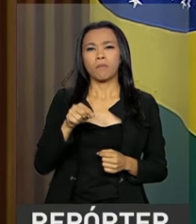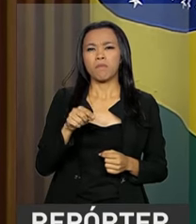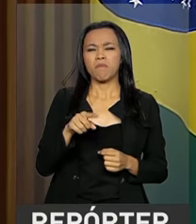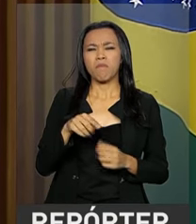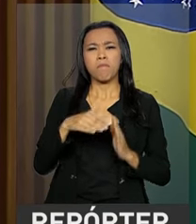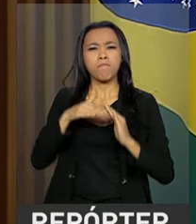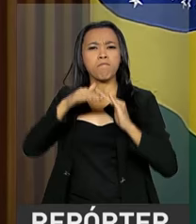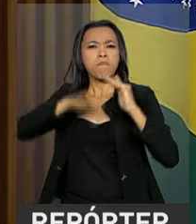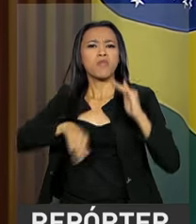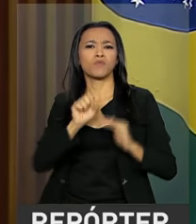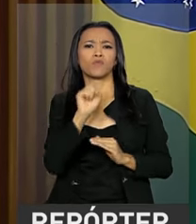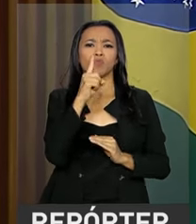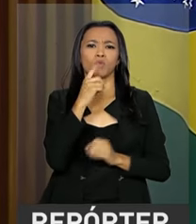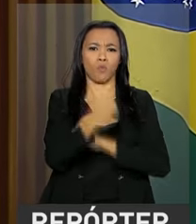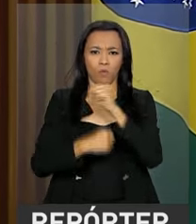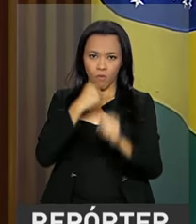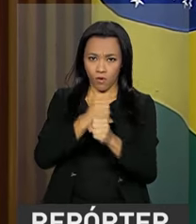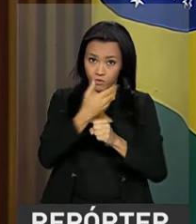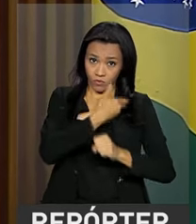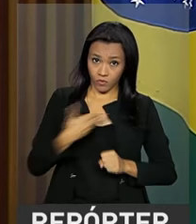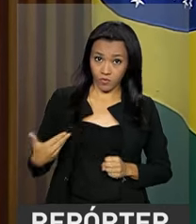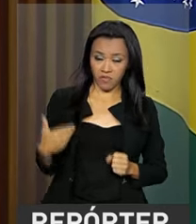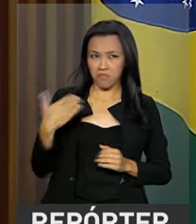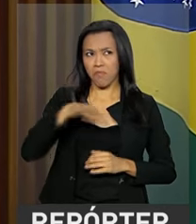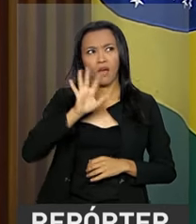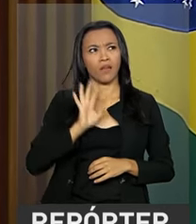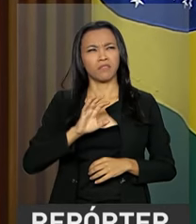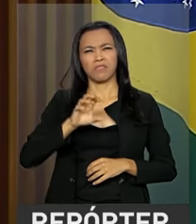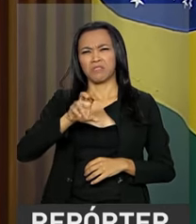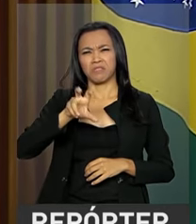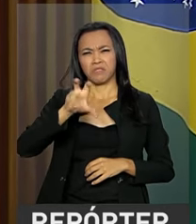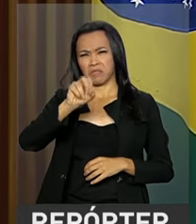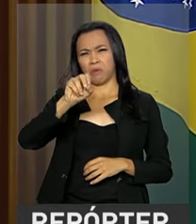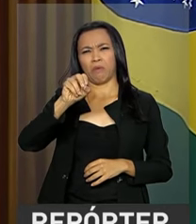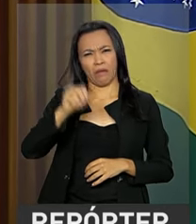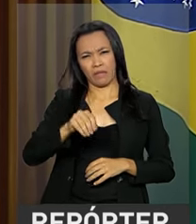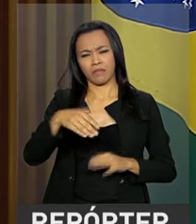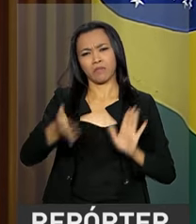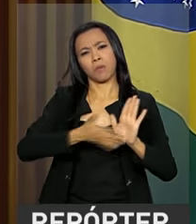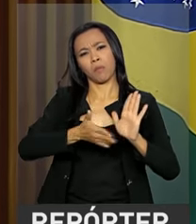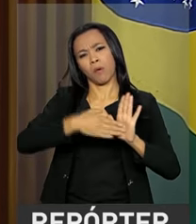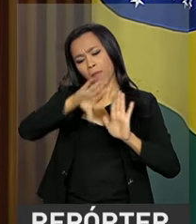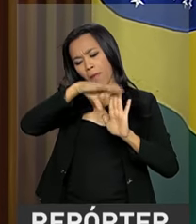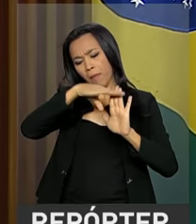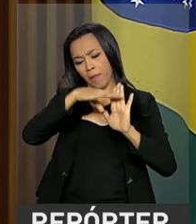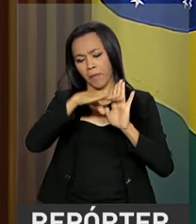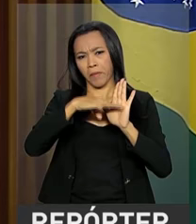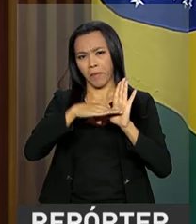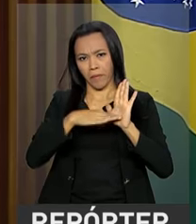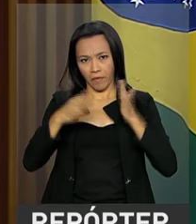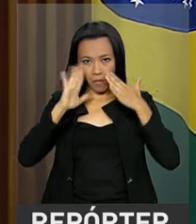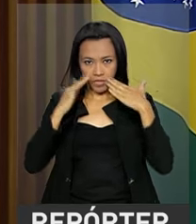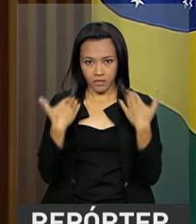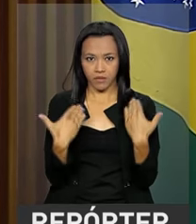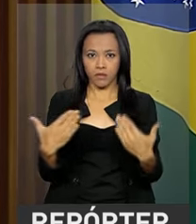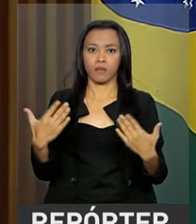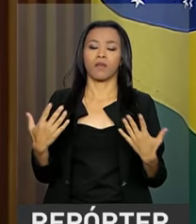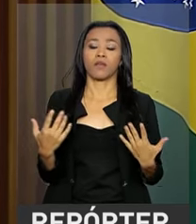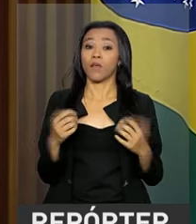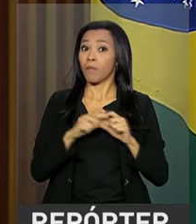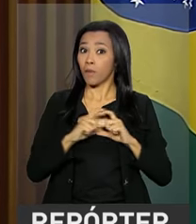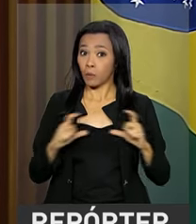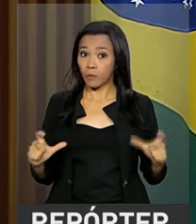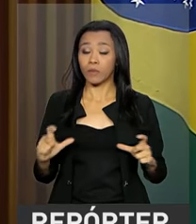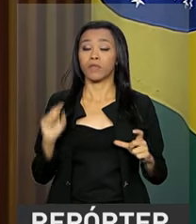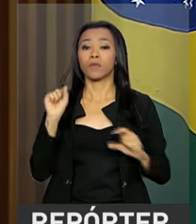ano de governo mais de 50 e tantas medidas governativas a maioria delas com o